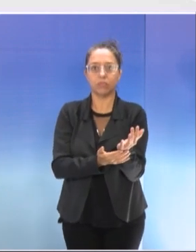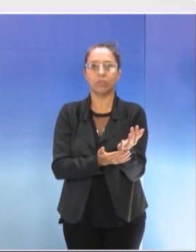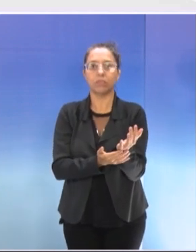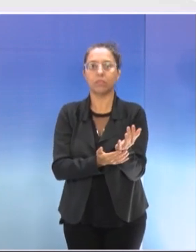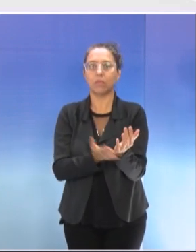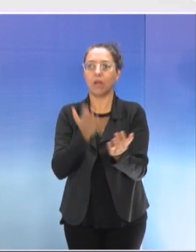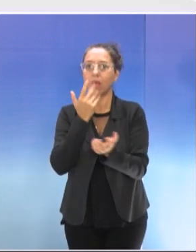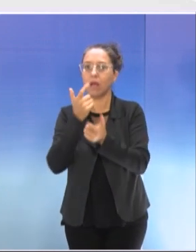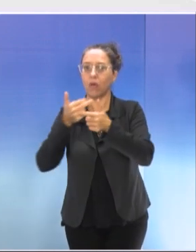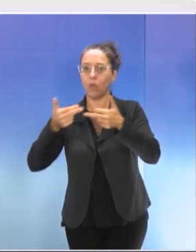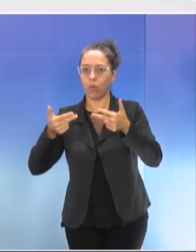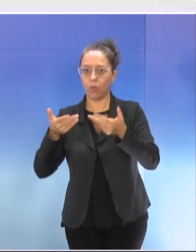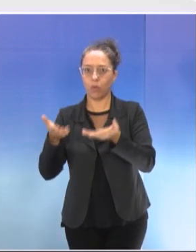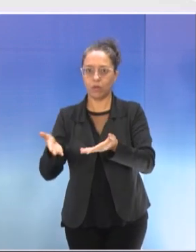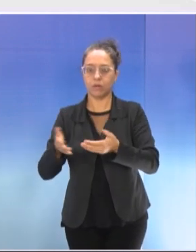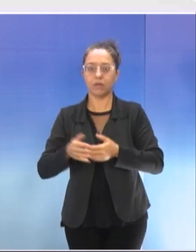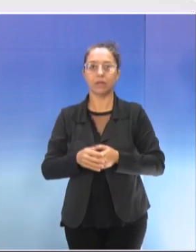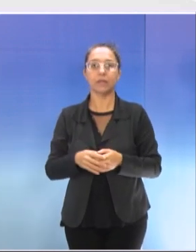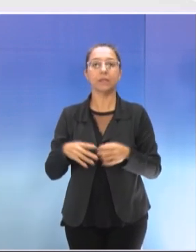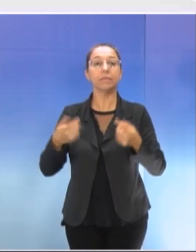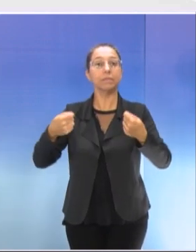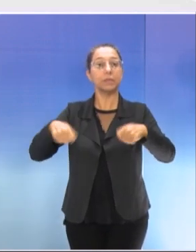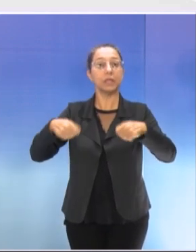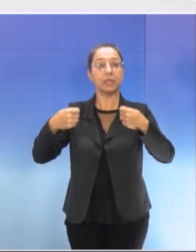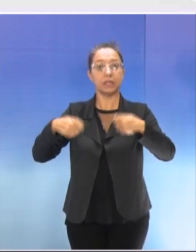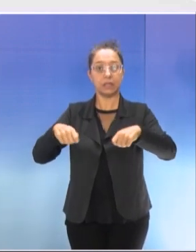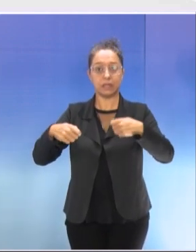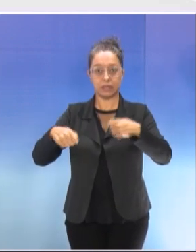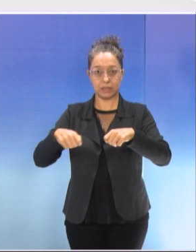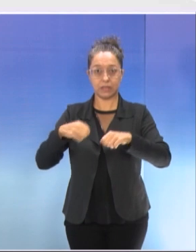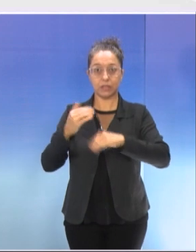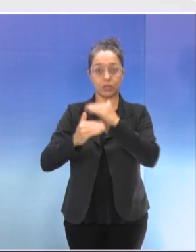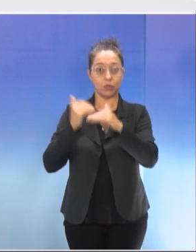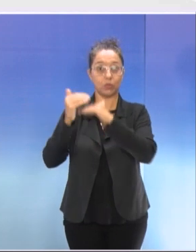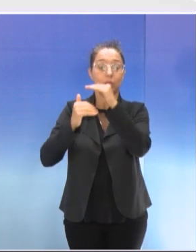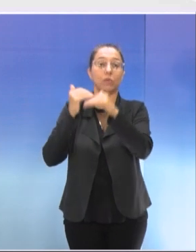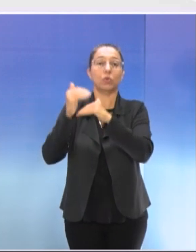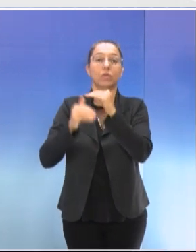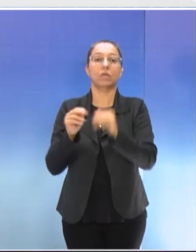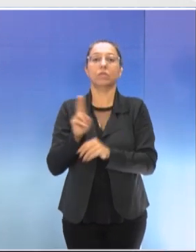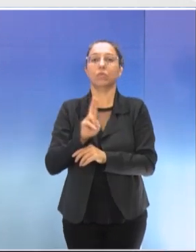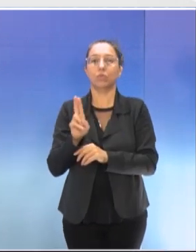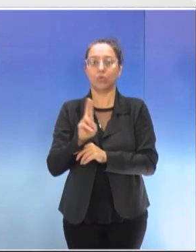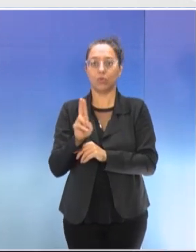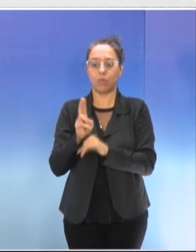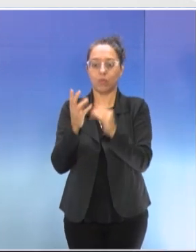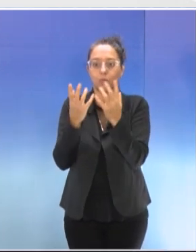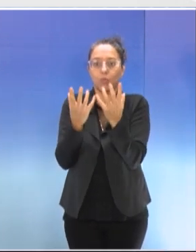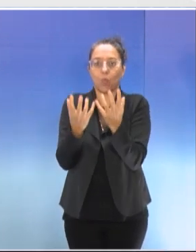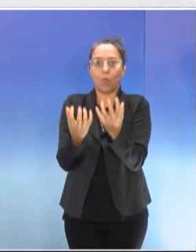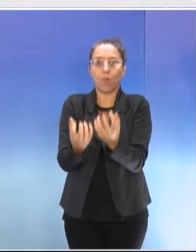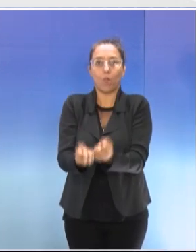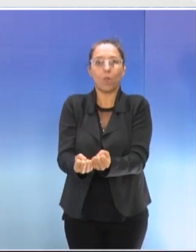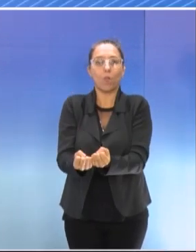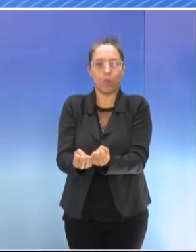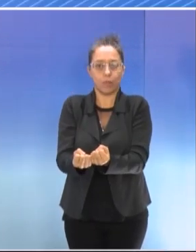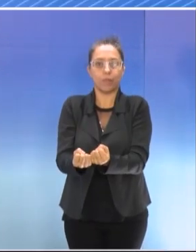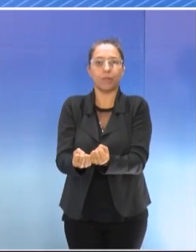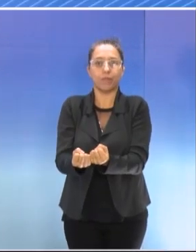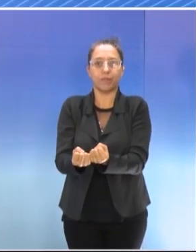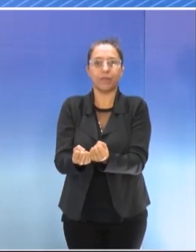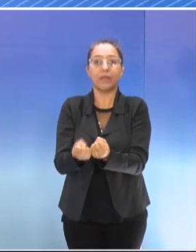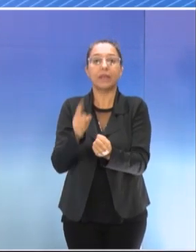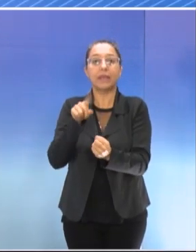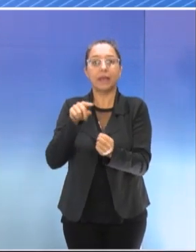ela precisa de um processo chamado desidratação osmótica.